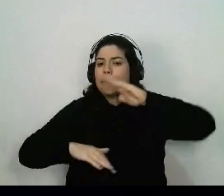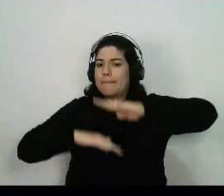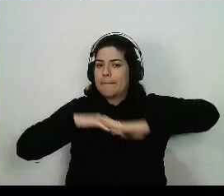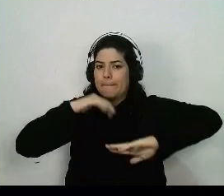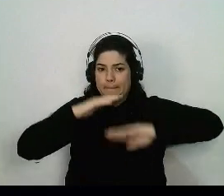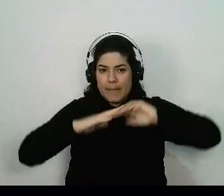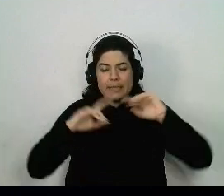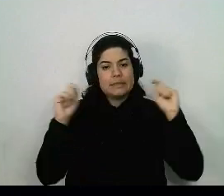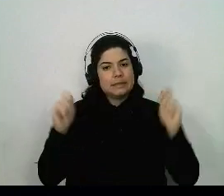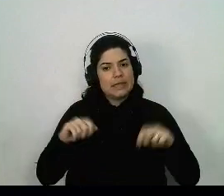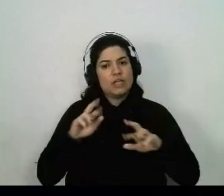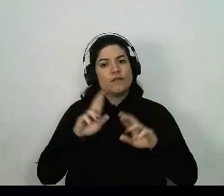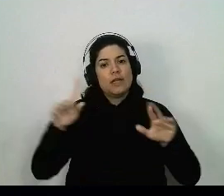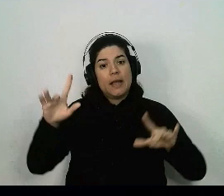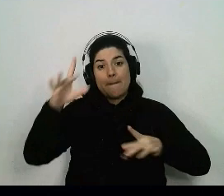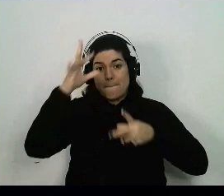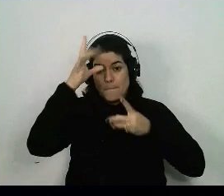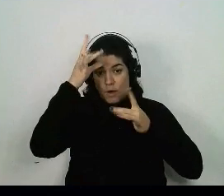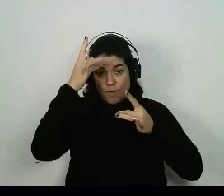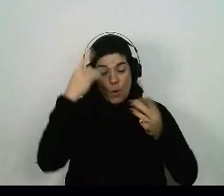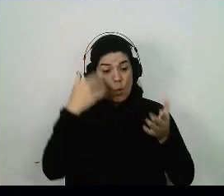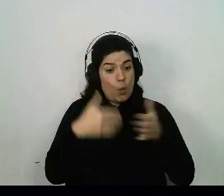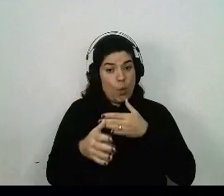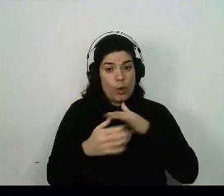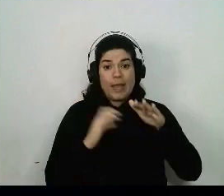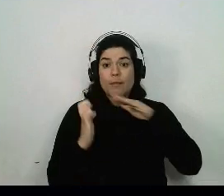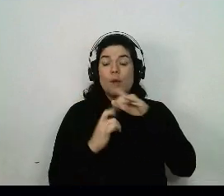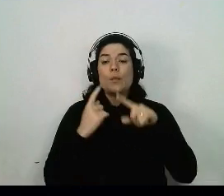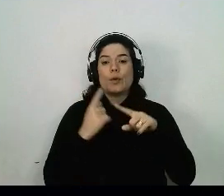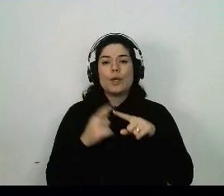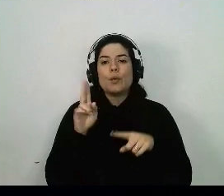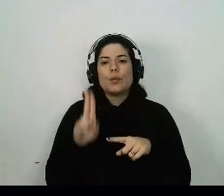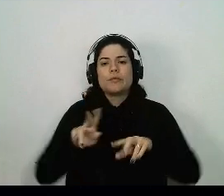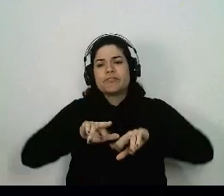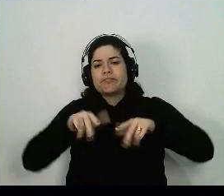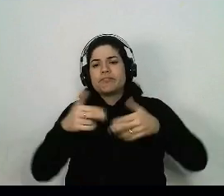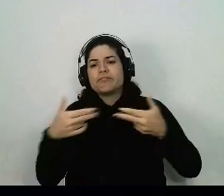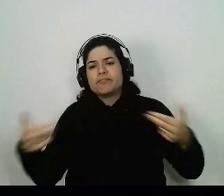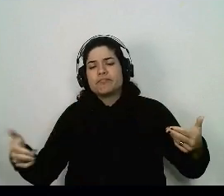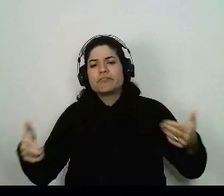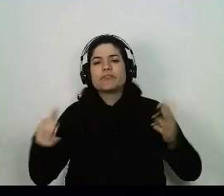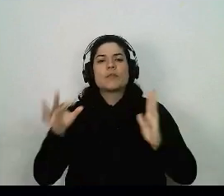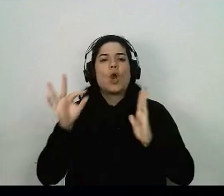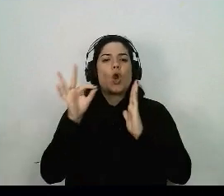para a performance de qualquer empresa, pela reutilização de componentes, código, ganho de